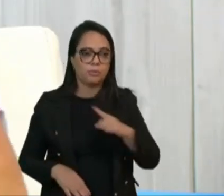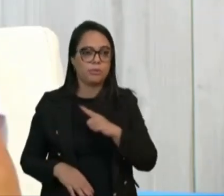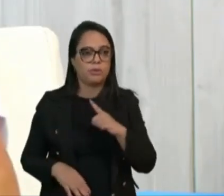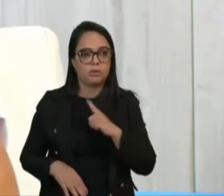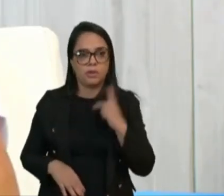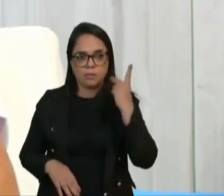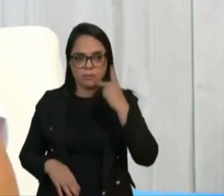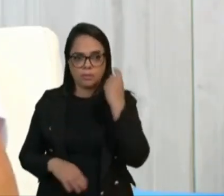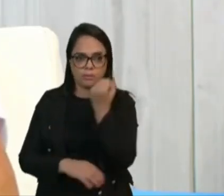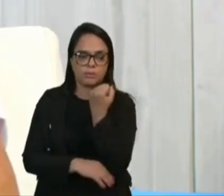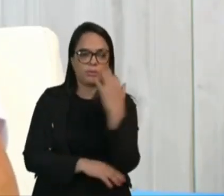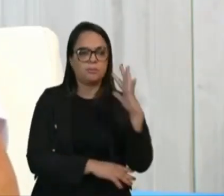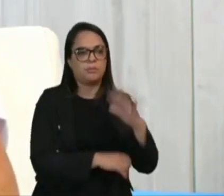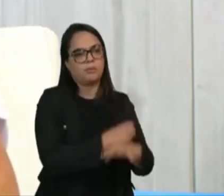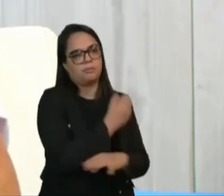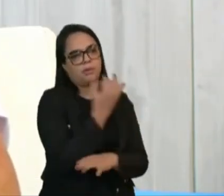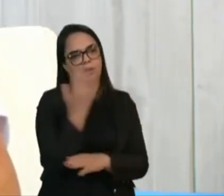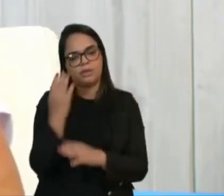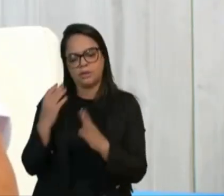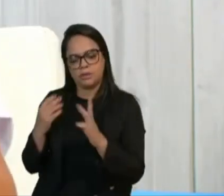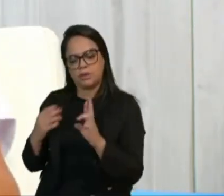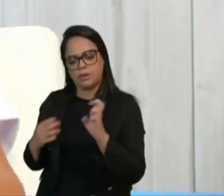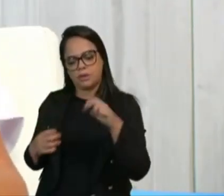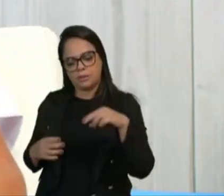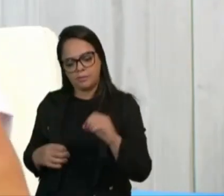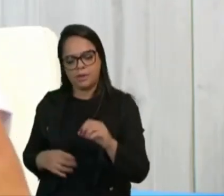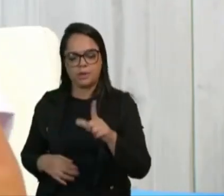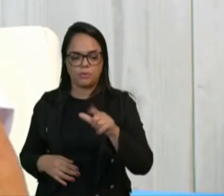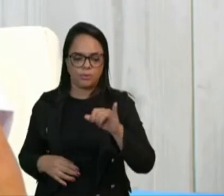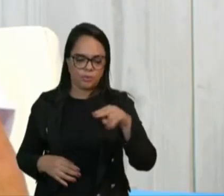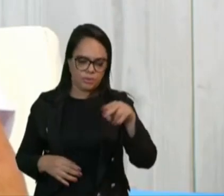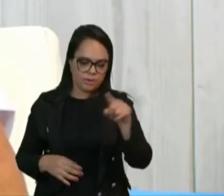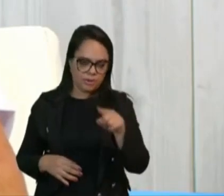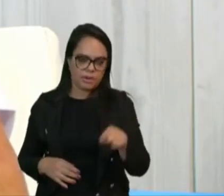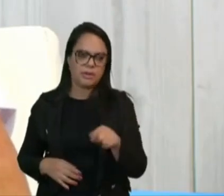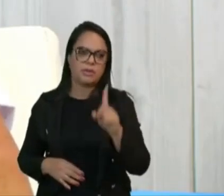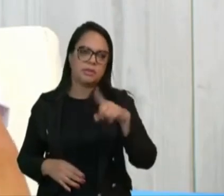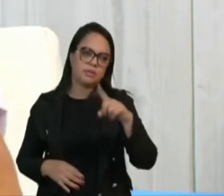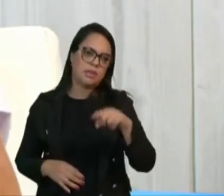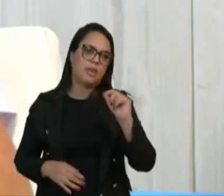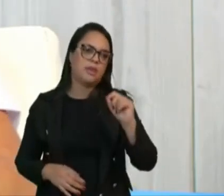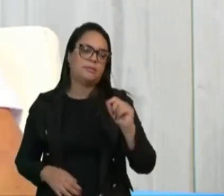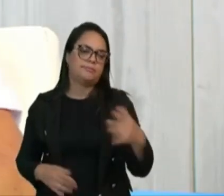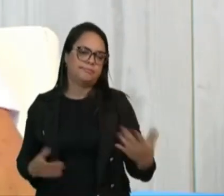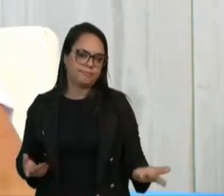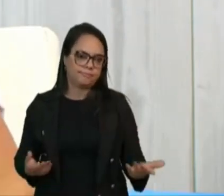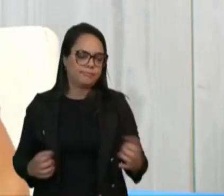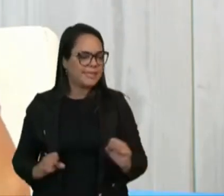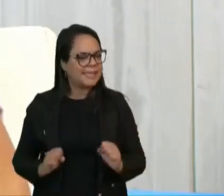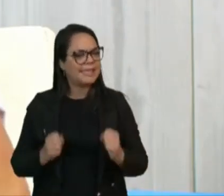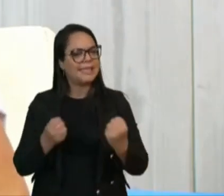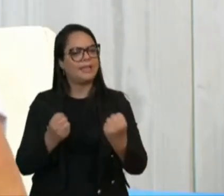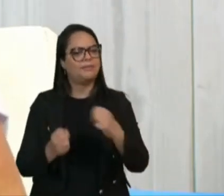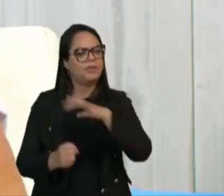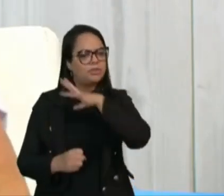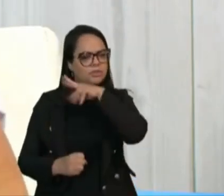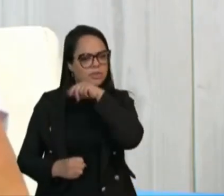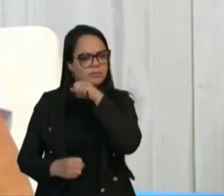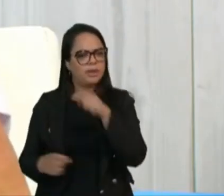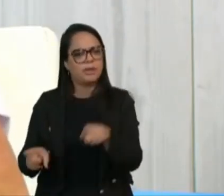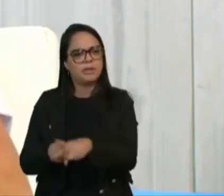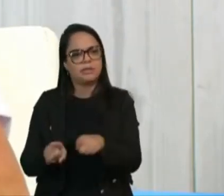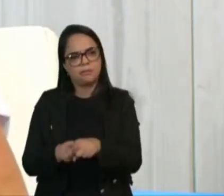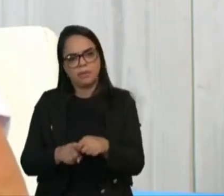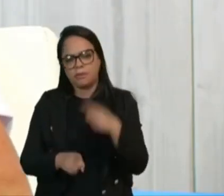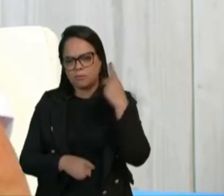meio ambiente, Dr. Breno Lintz, que é indiscutivelmente, além de um defensor dos animais, um promotor